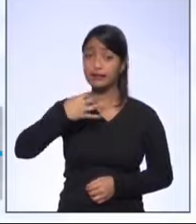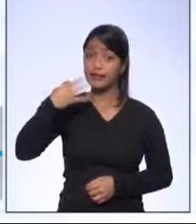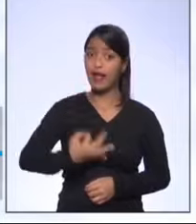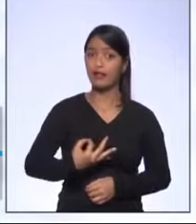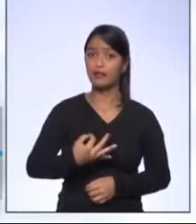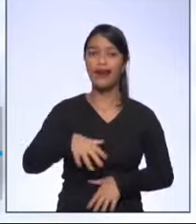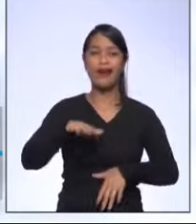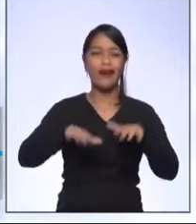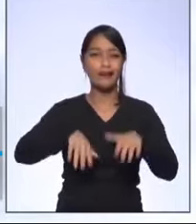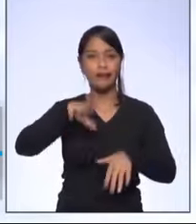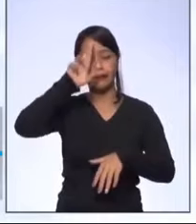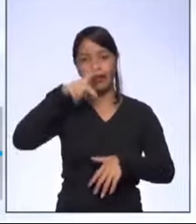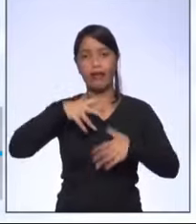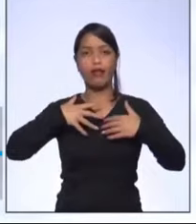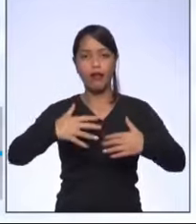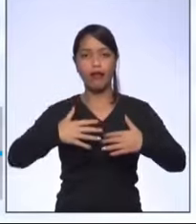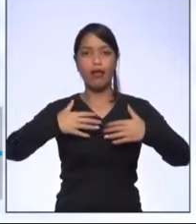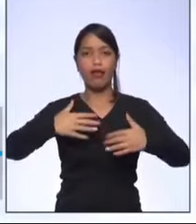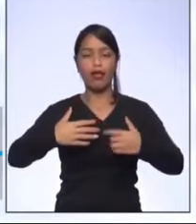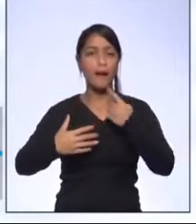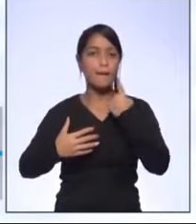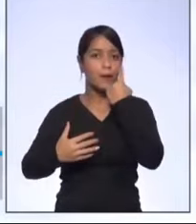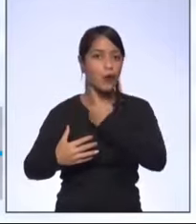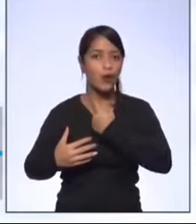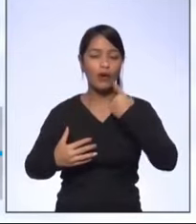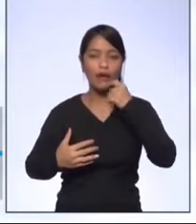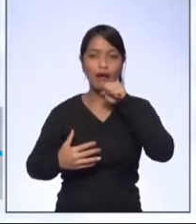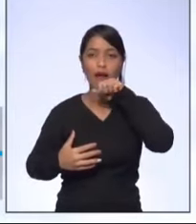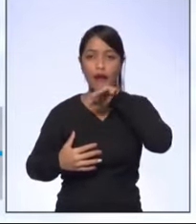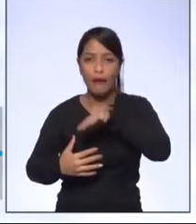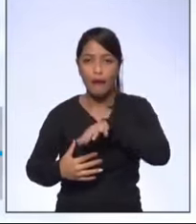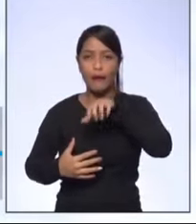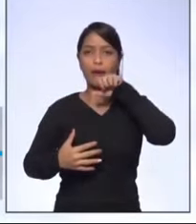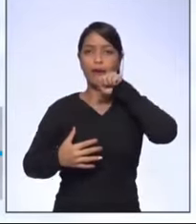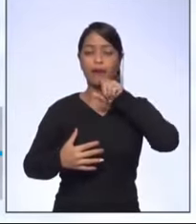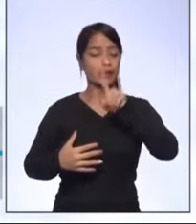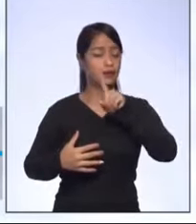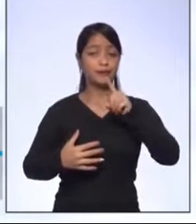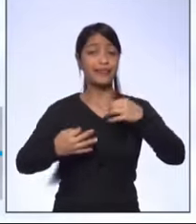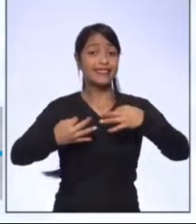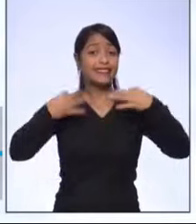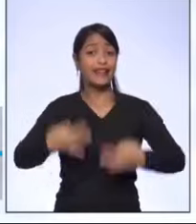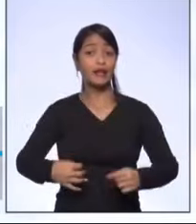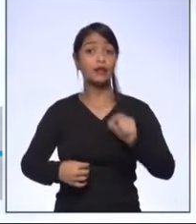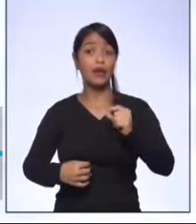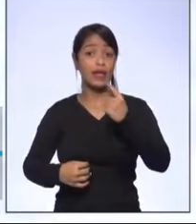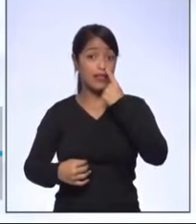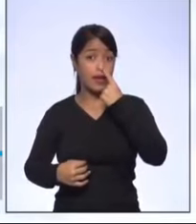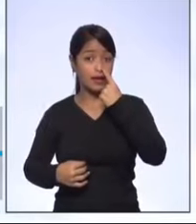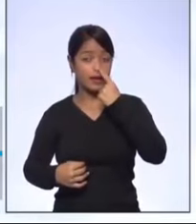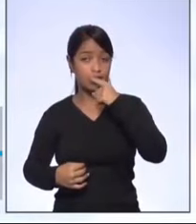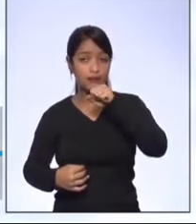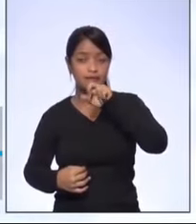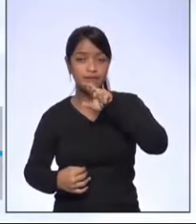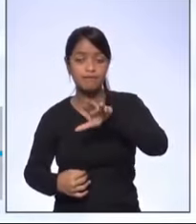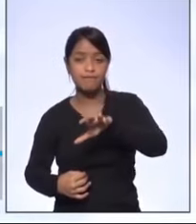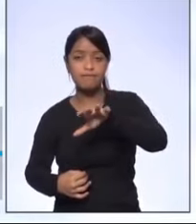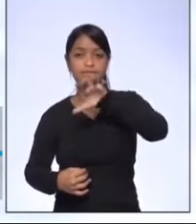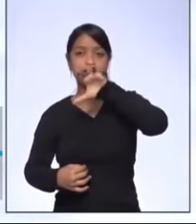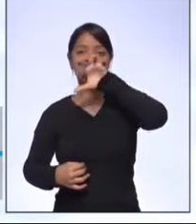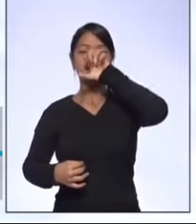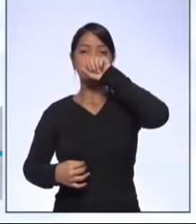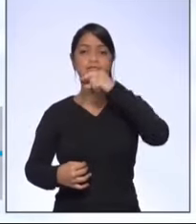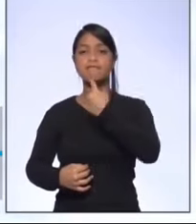Eu sei que às vezes a gente está ofegante, respira pela boca, mas o correto é respirar pelo nariz. Ele vai entrar pela narina, aí ele vai passar